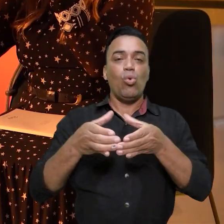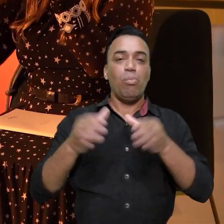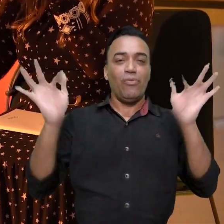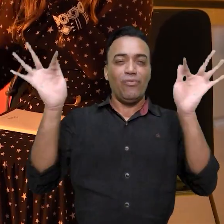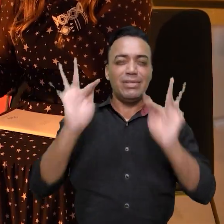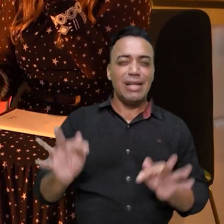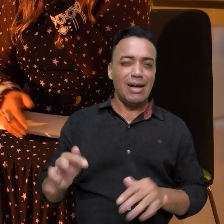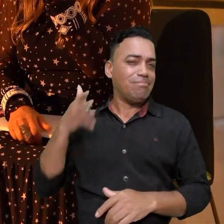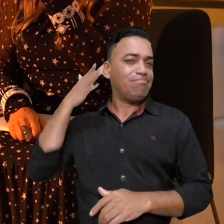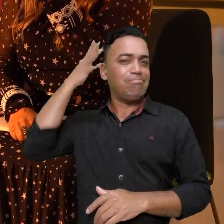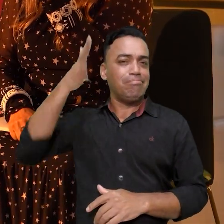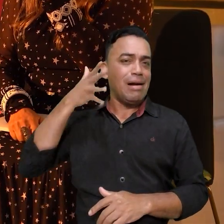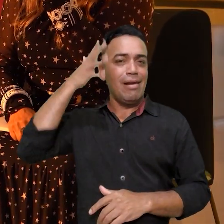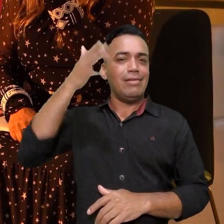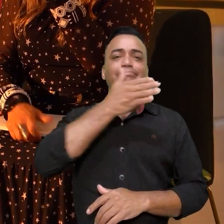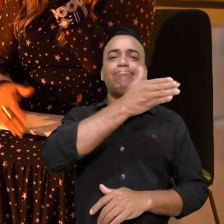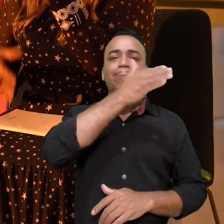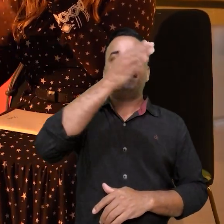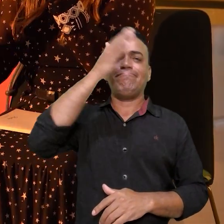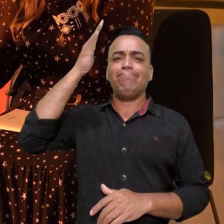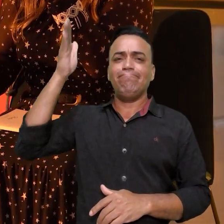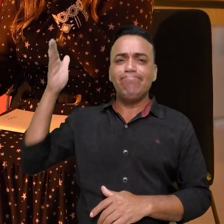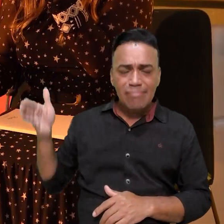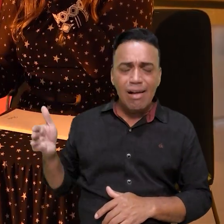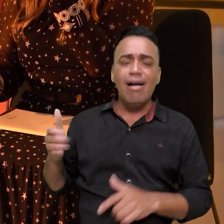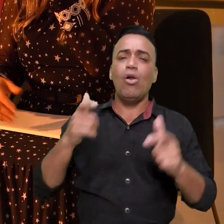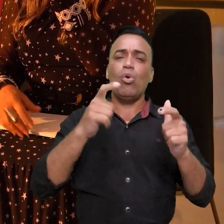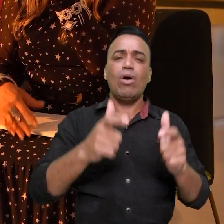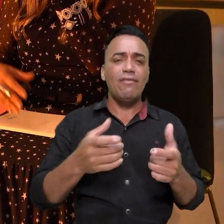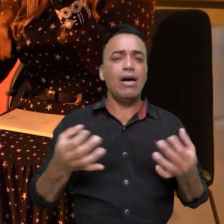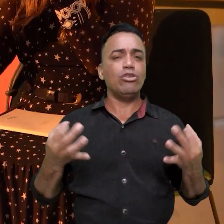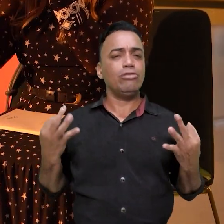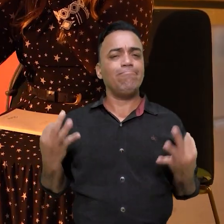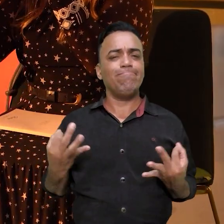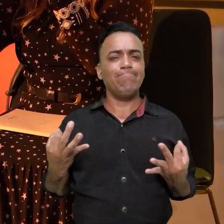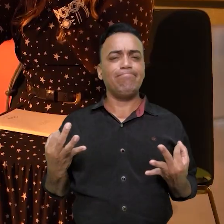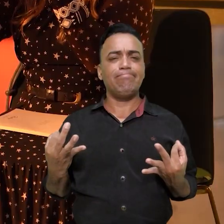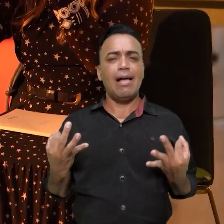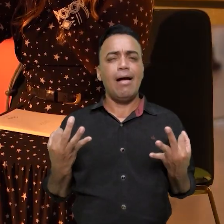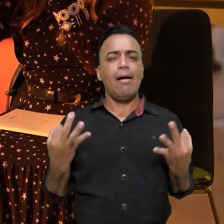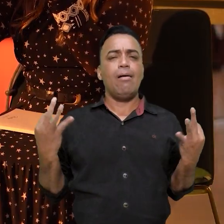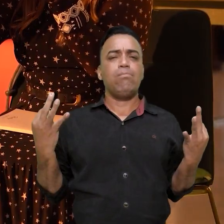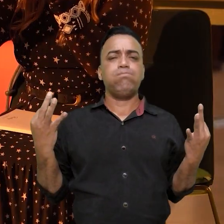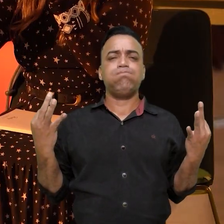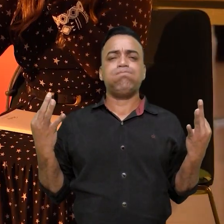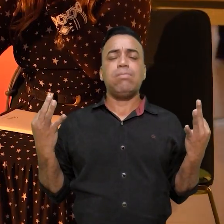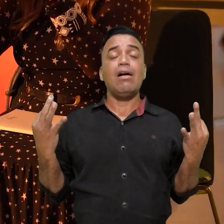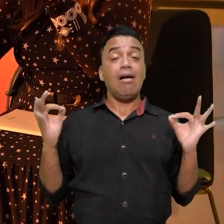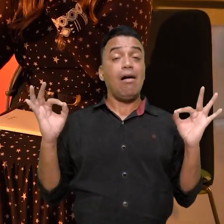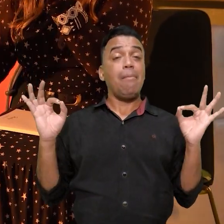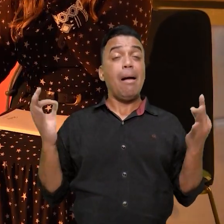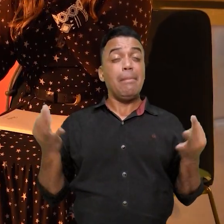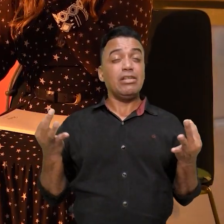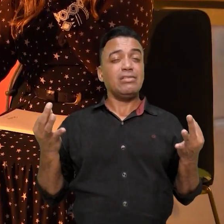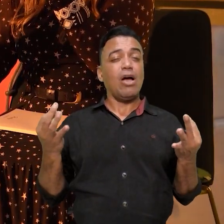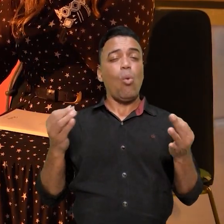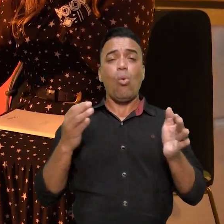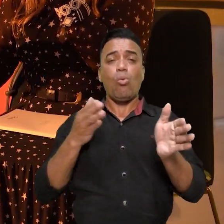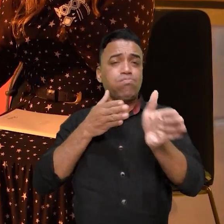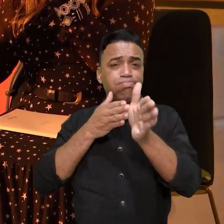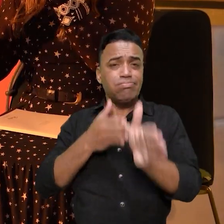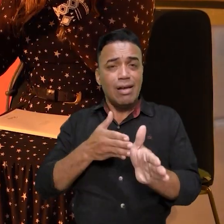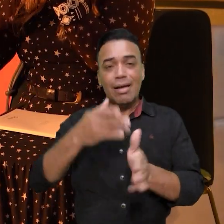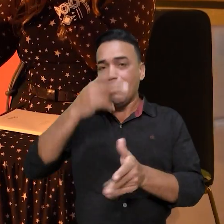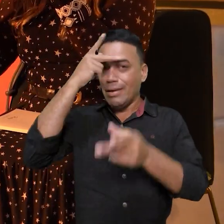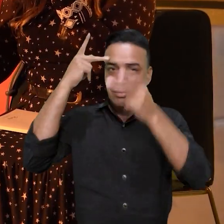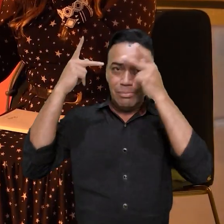faço palestras em muitos lugares, falo de meditação. Muitas vezes faço uma meditação guiada para